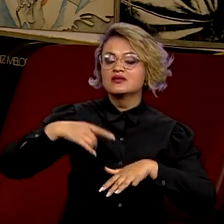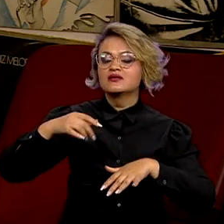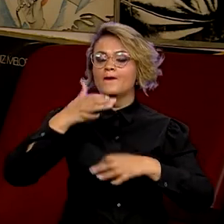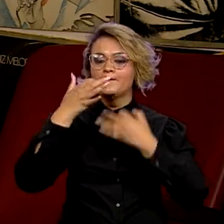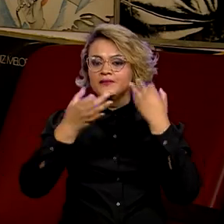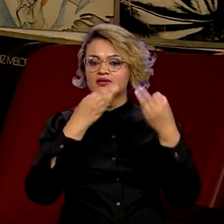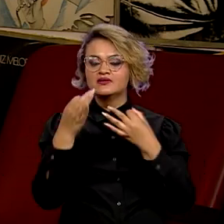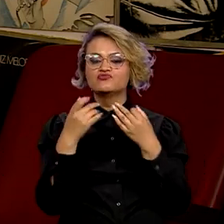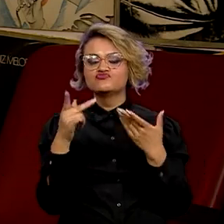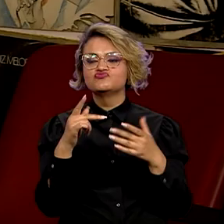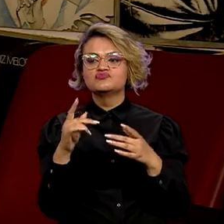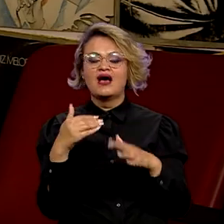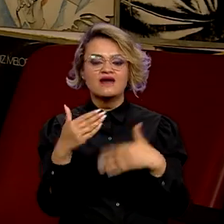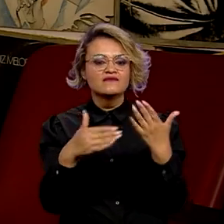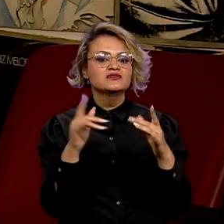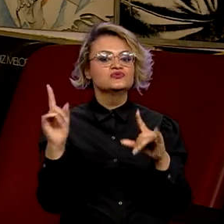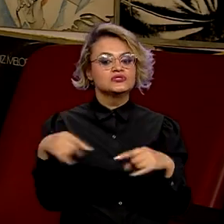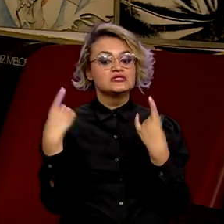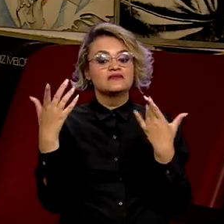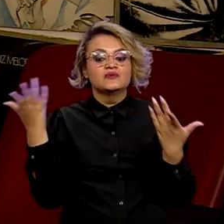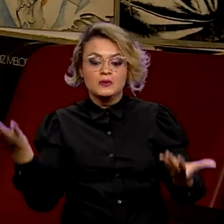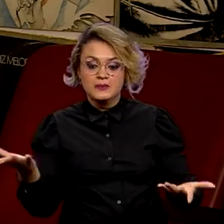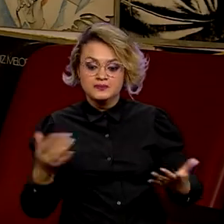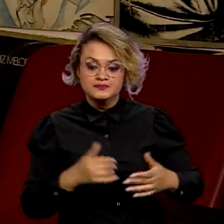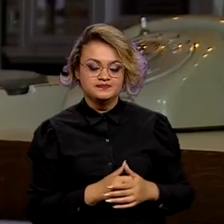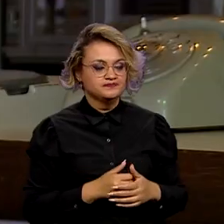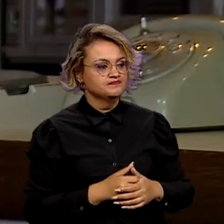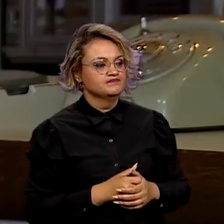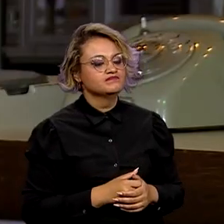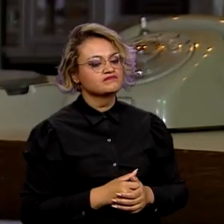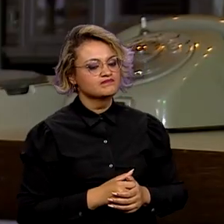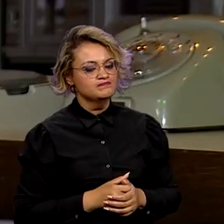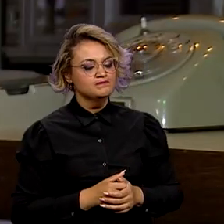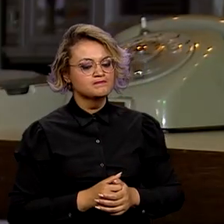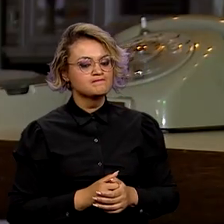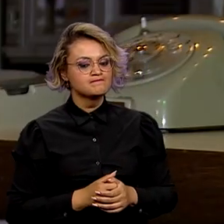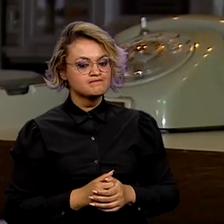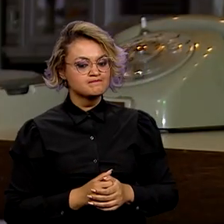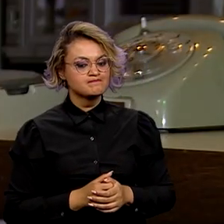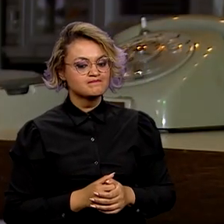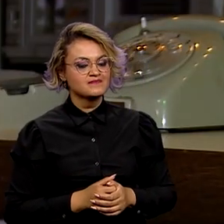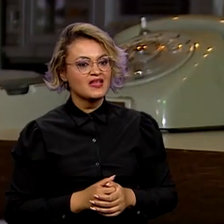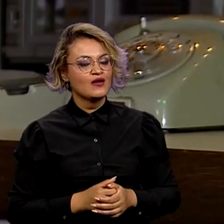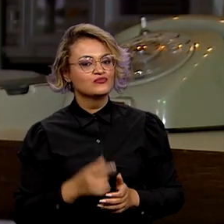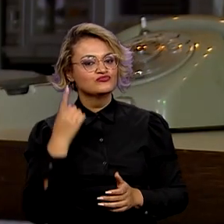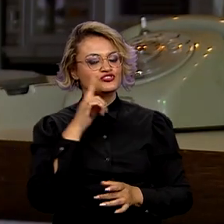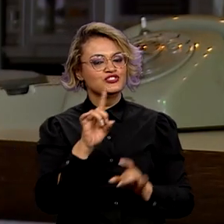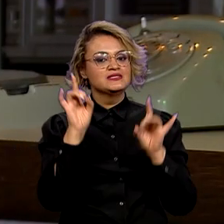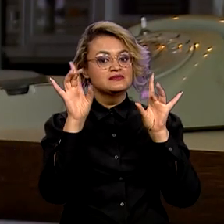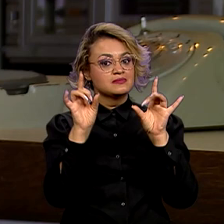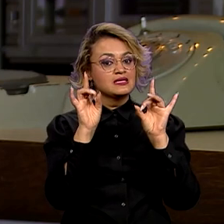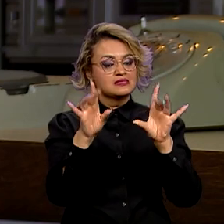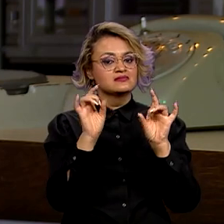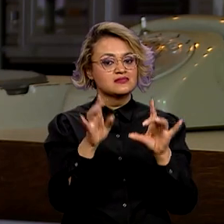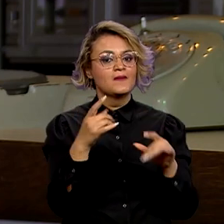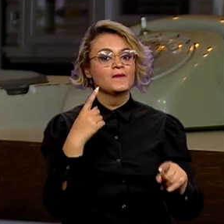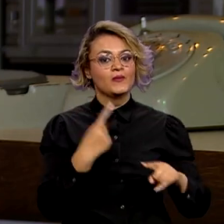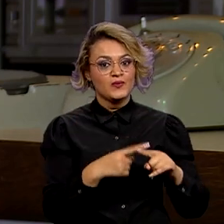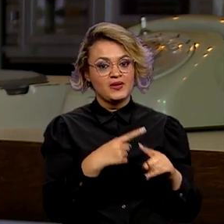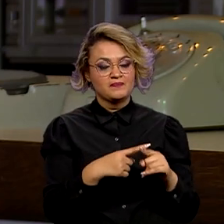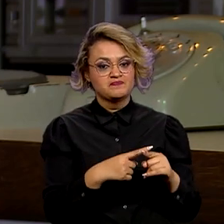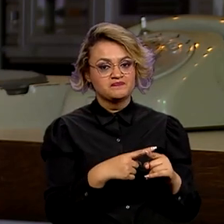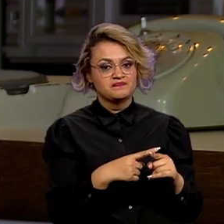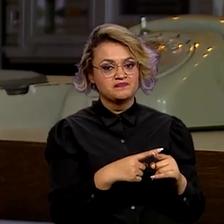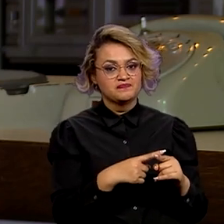os avanços e os desafios nesse dia tão especial? Olha, é um dia especial porque, em primeiro lugar,